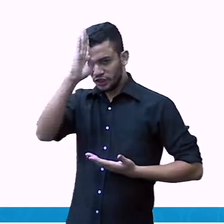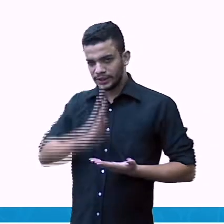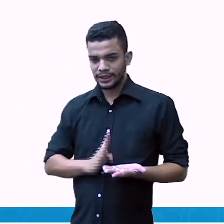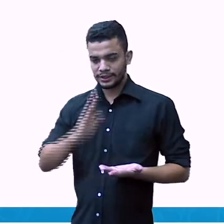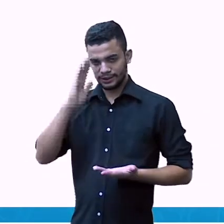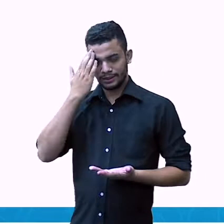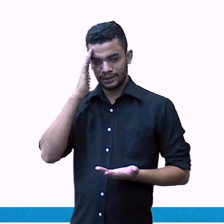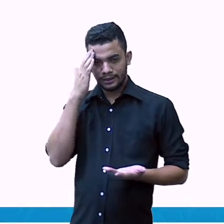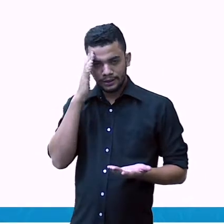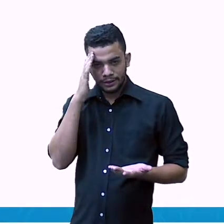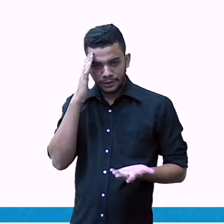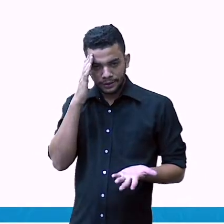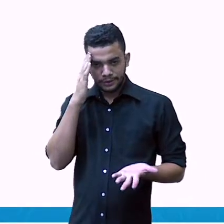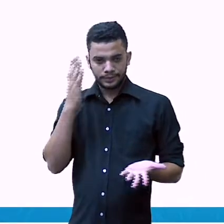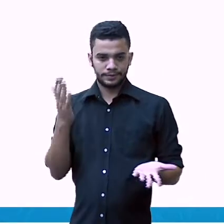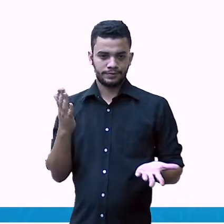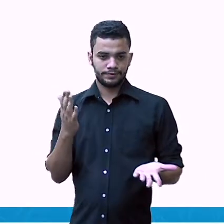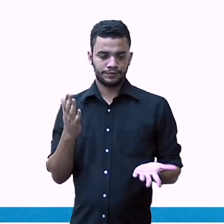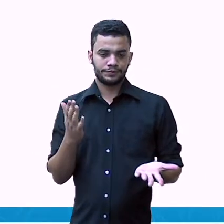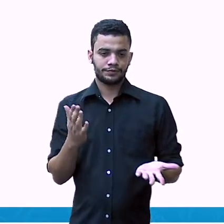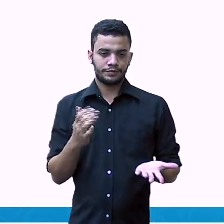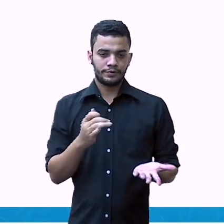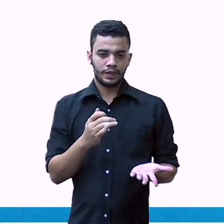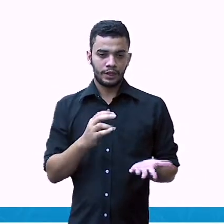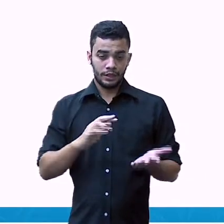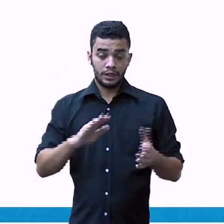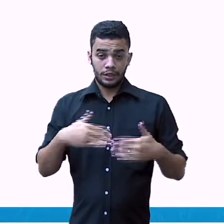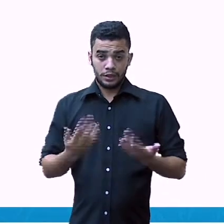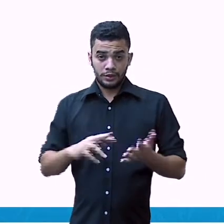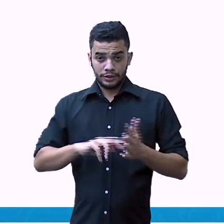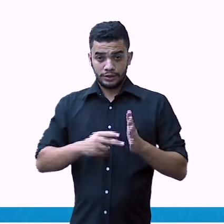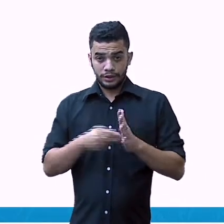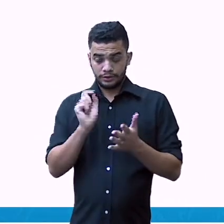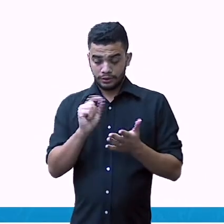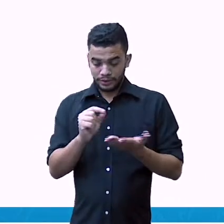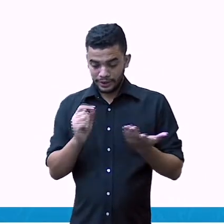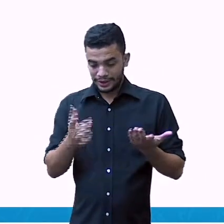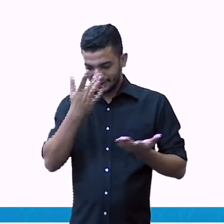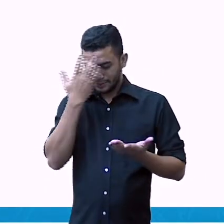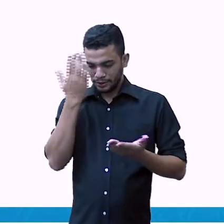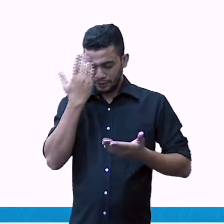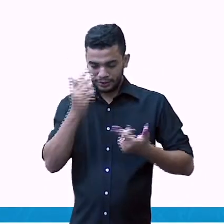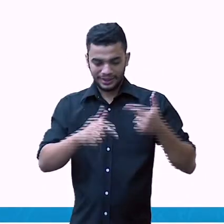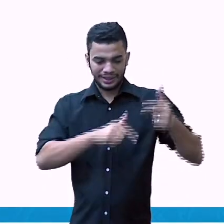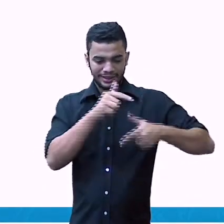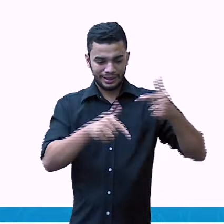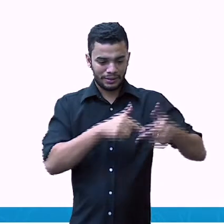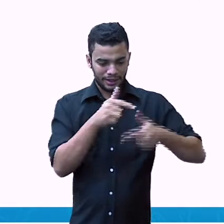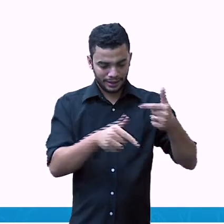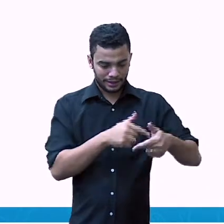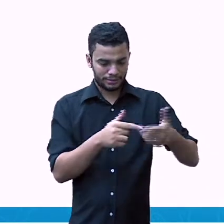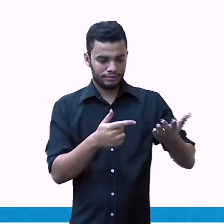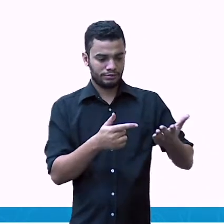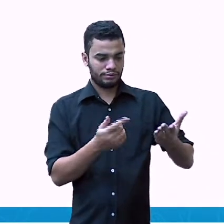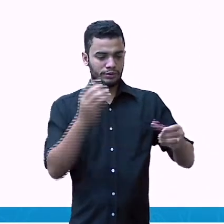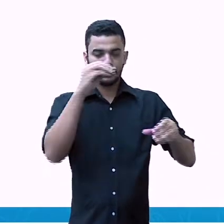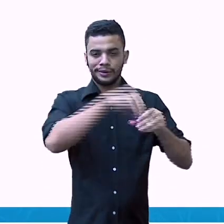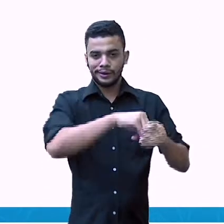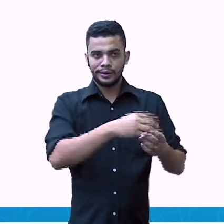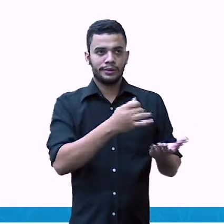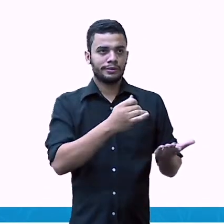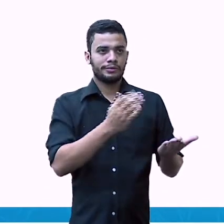prestado para instituições sem fins lucrativos, como igrejas, ONGs ou organizações que